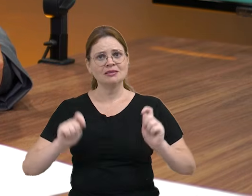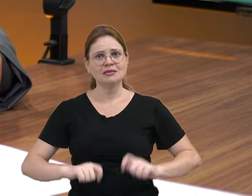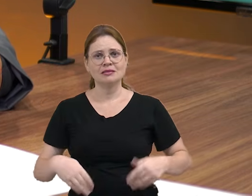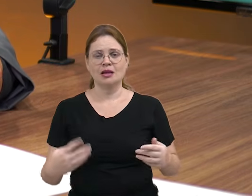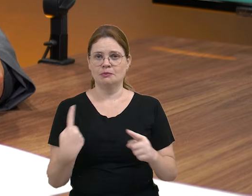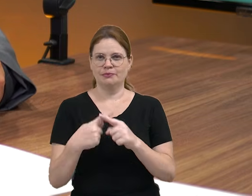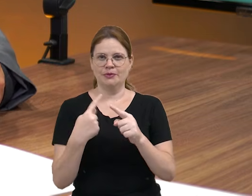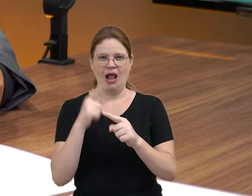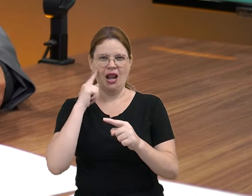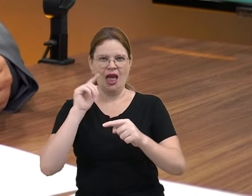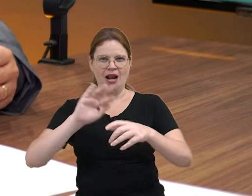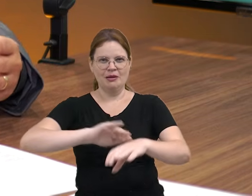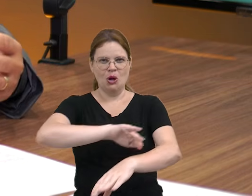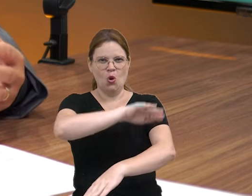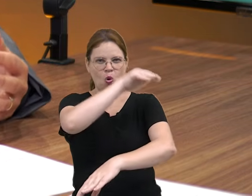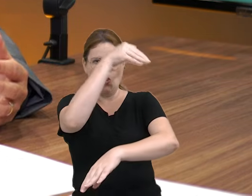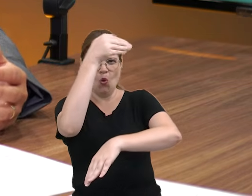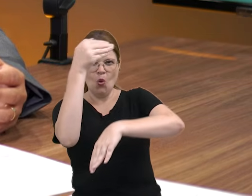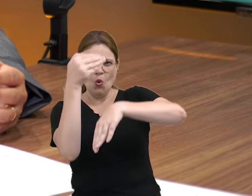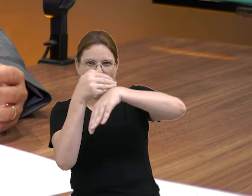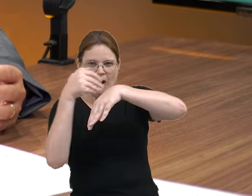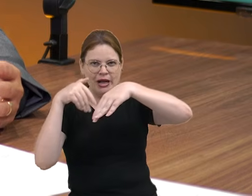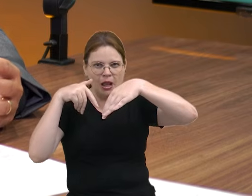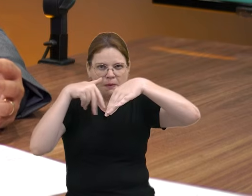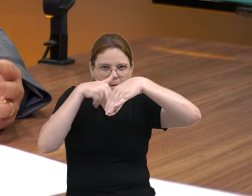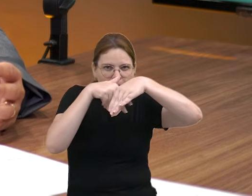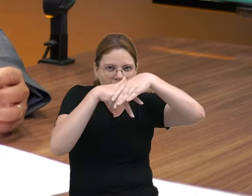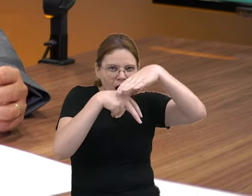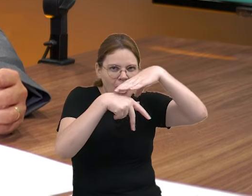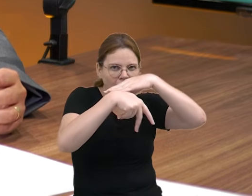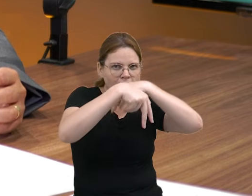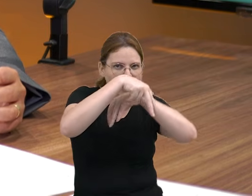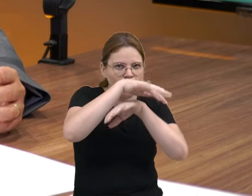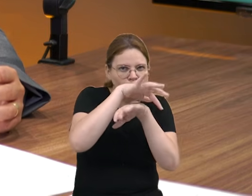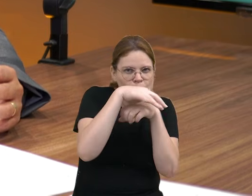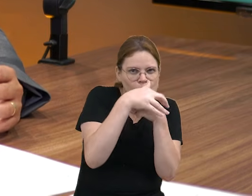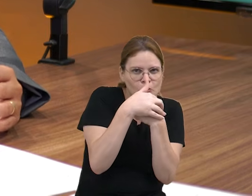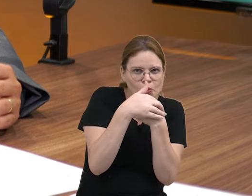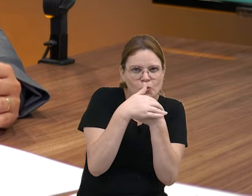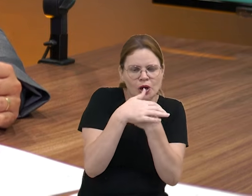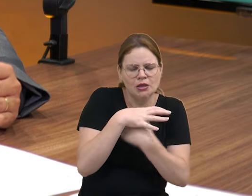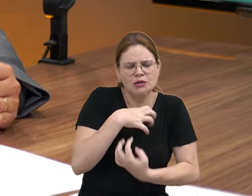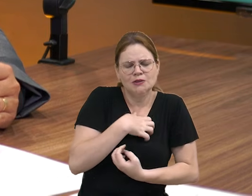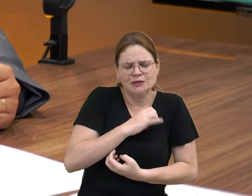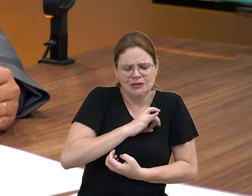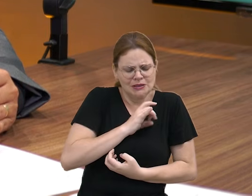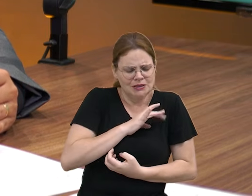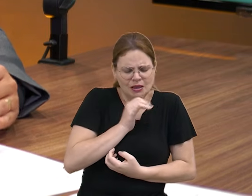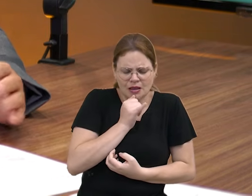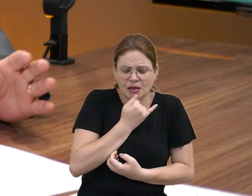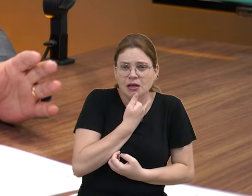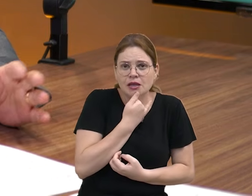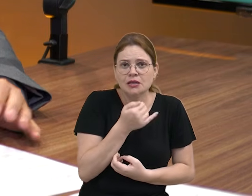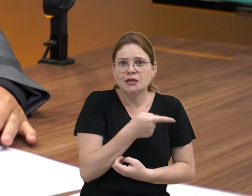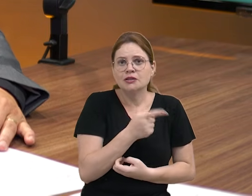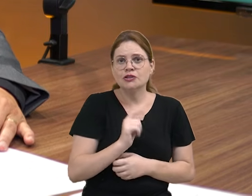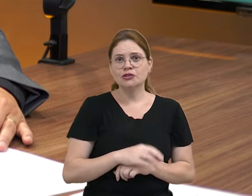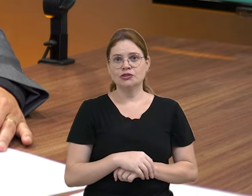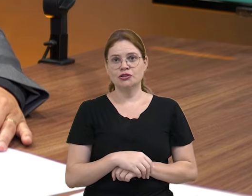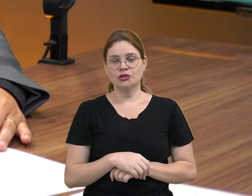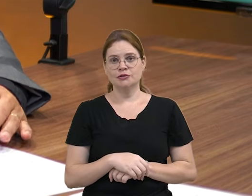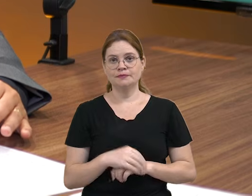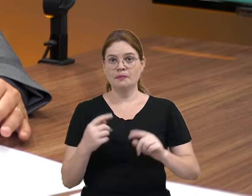né, no interior da rocha ali, daquela caverna, inicialmente, Elias estava entristecido, numa